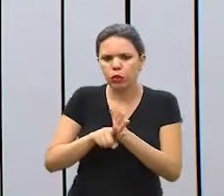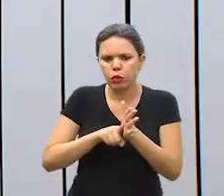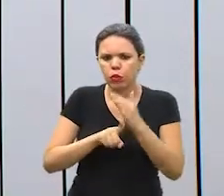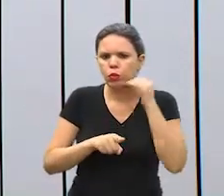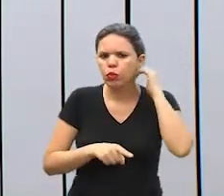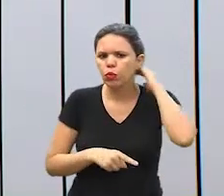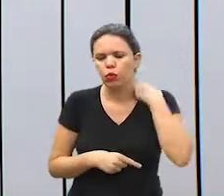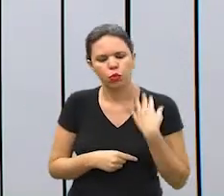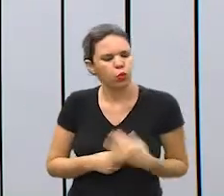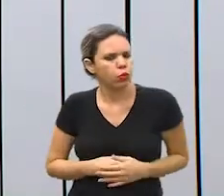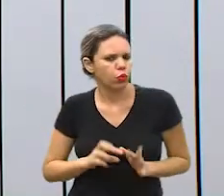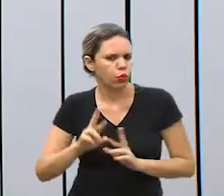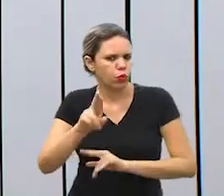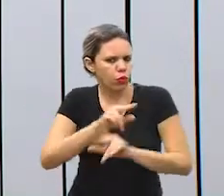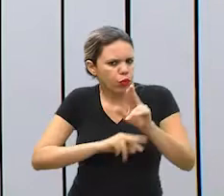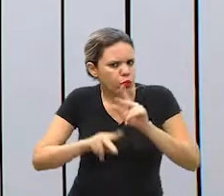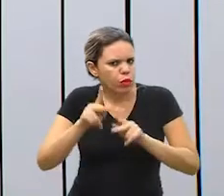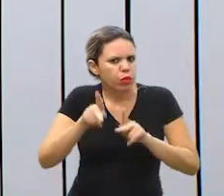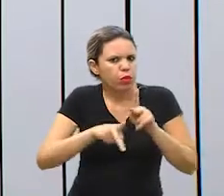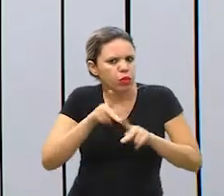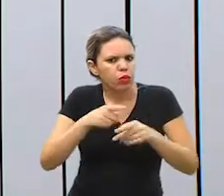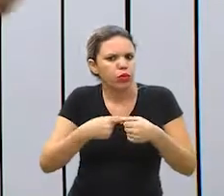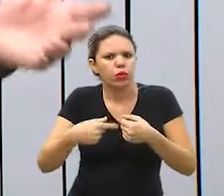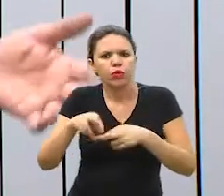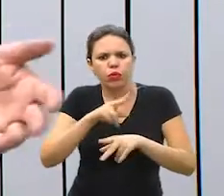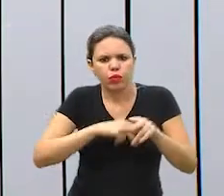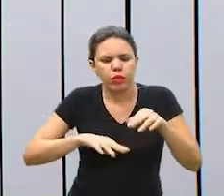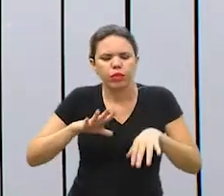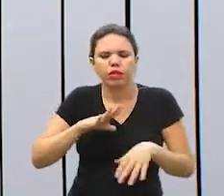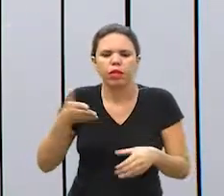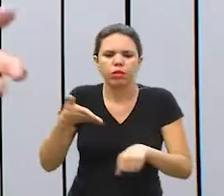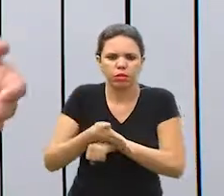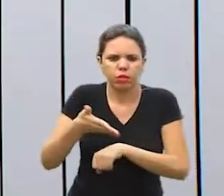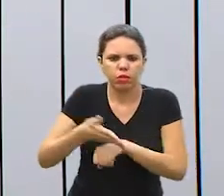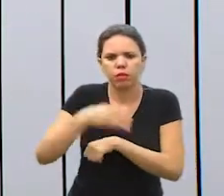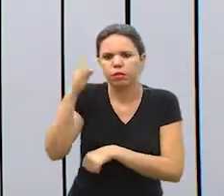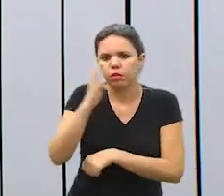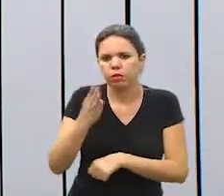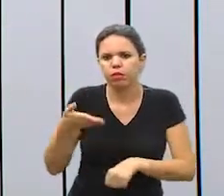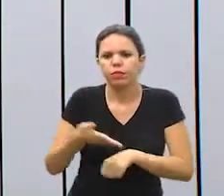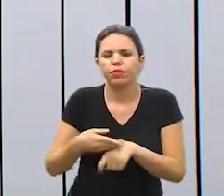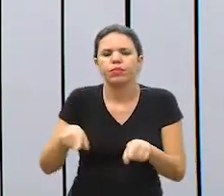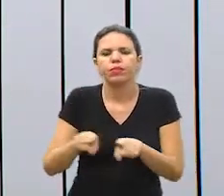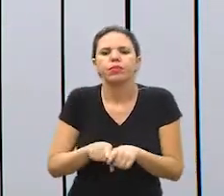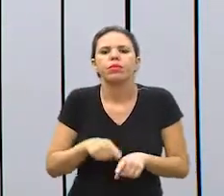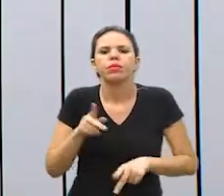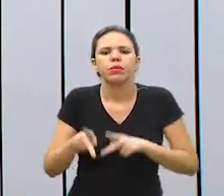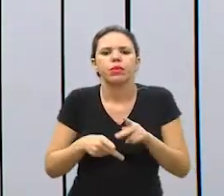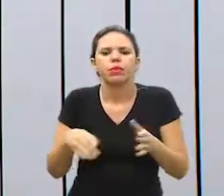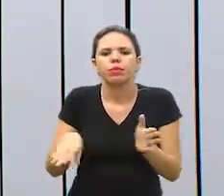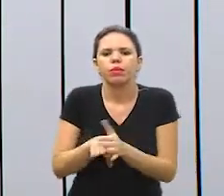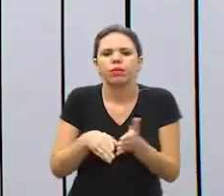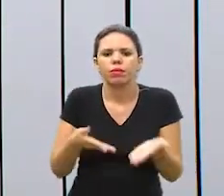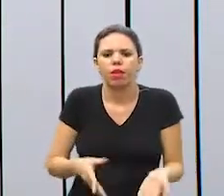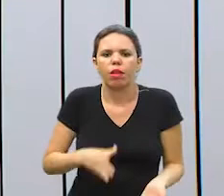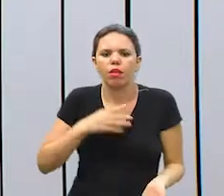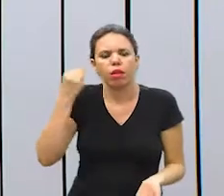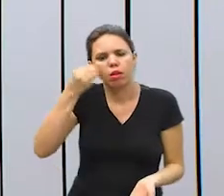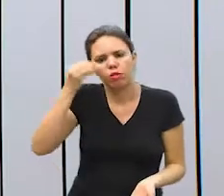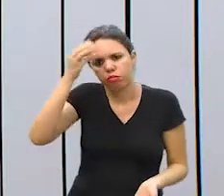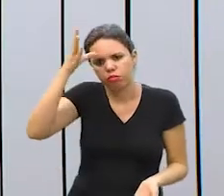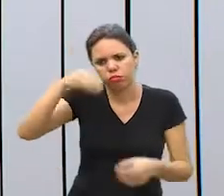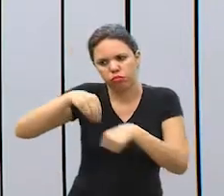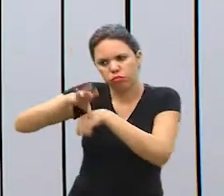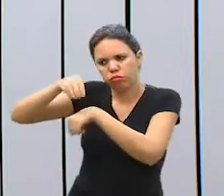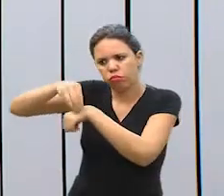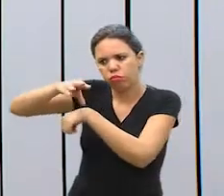estudam diversas pessoas de diversas cidades brasileiras, aonde vem aqui, tem o conhecimento e